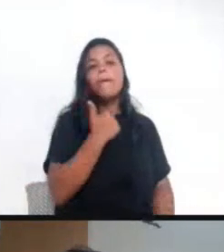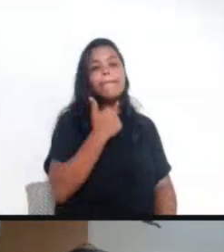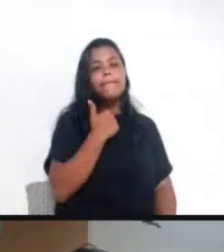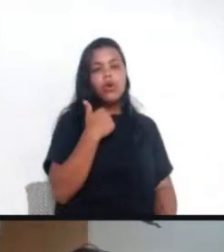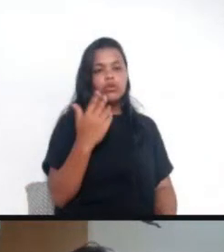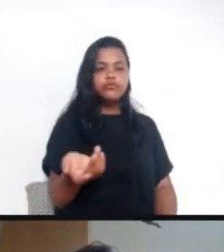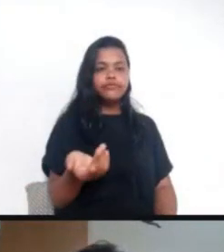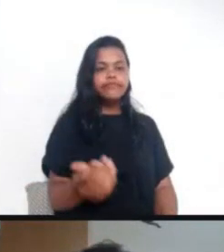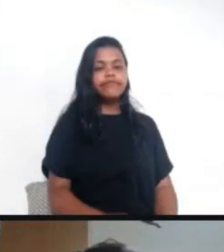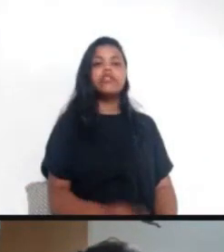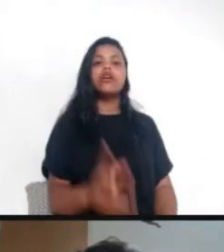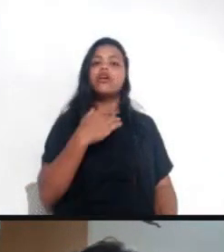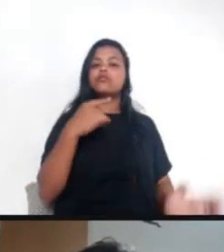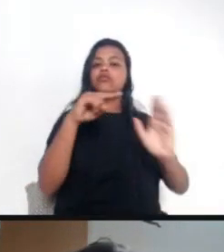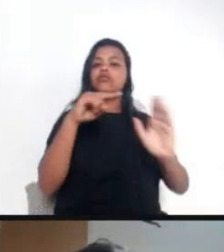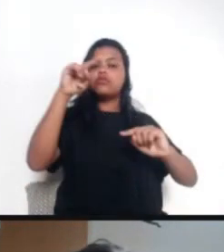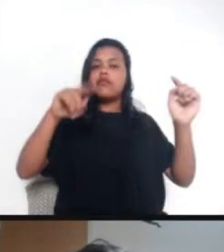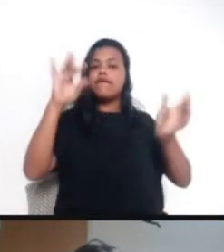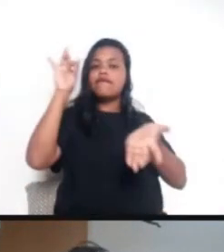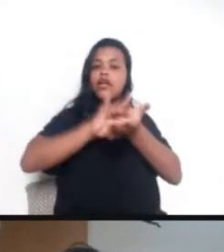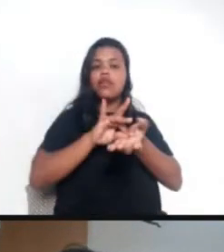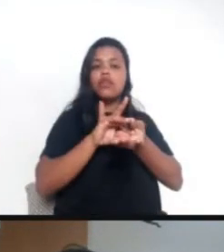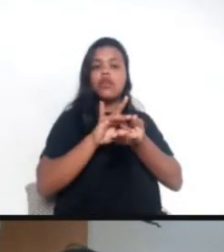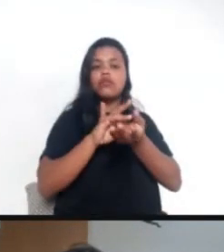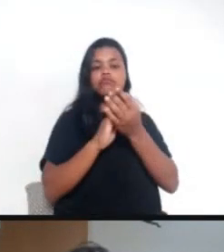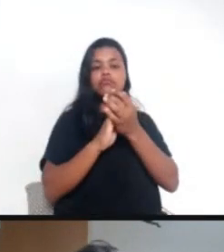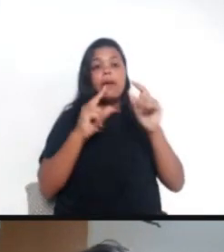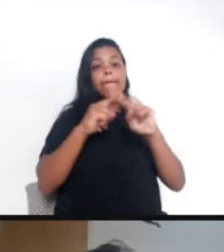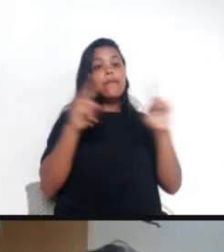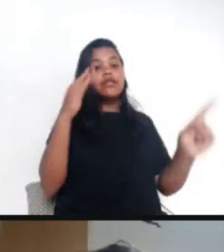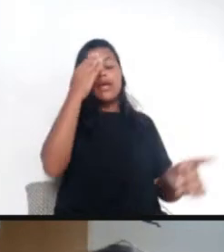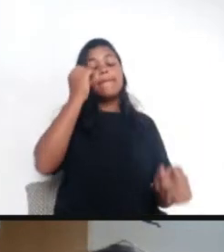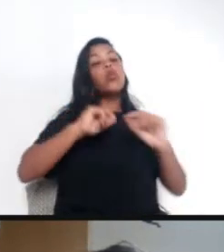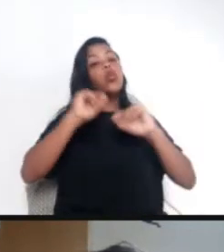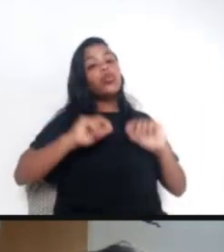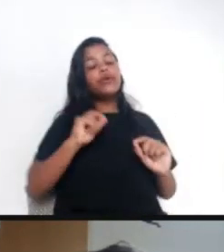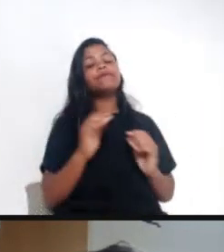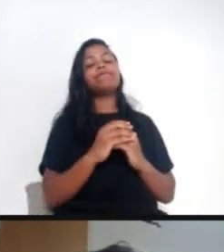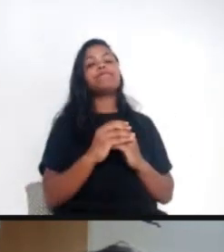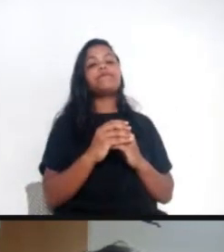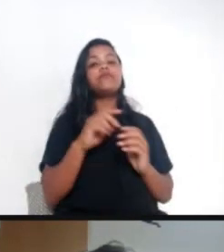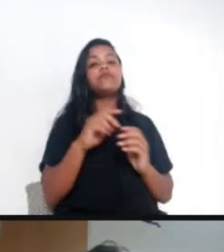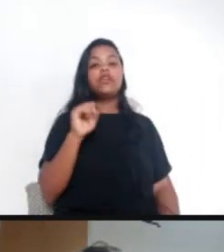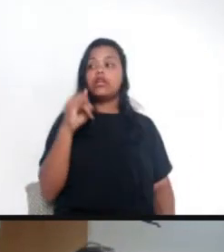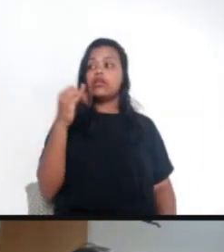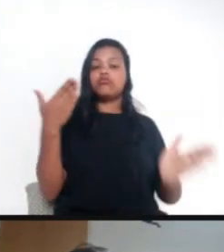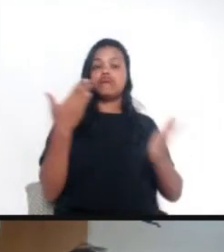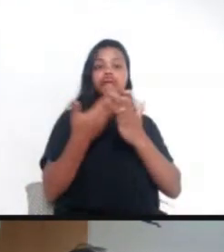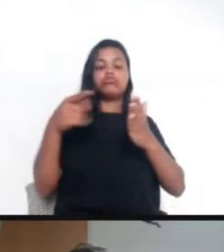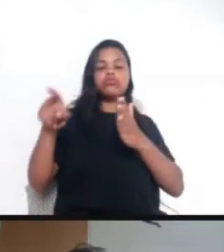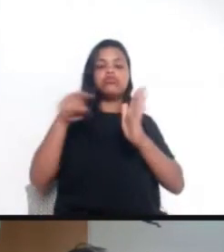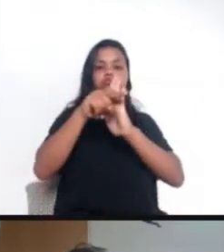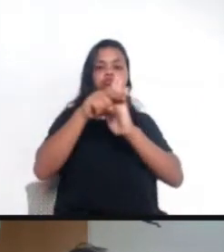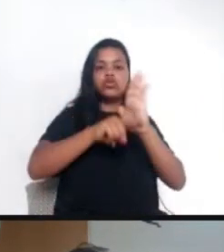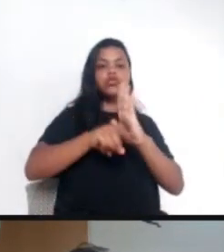dados são verdadeiros. O que a gente tem como saber nesse momento é que esses dados, os revisores não